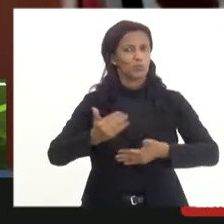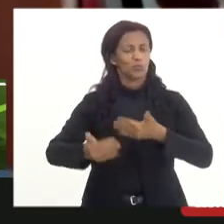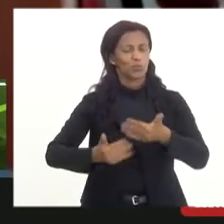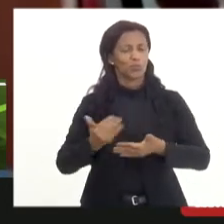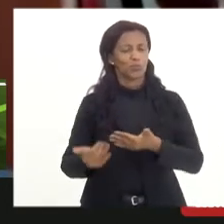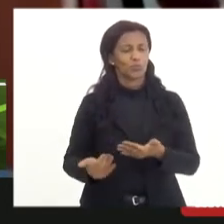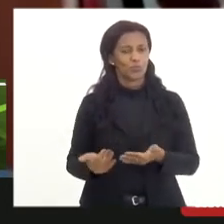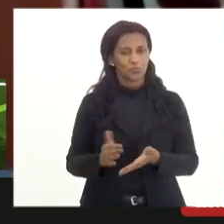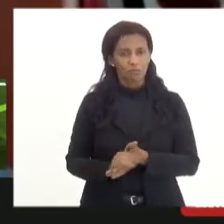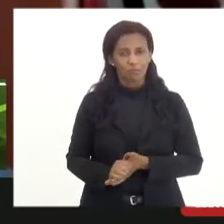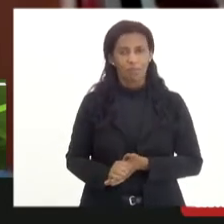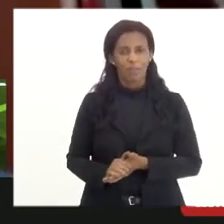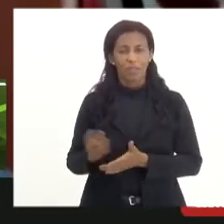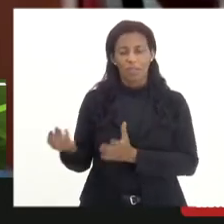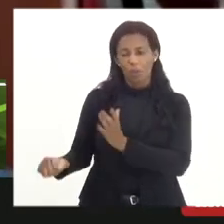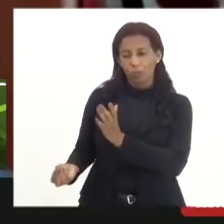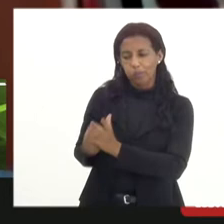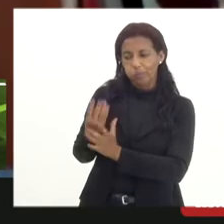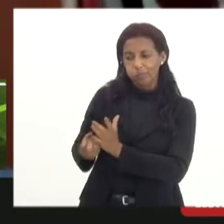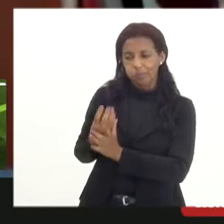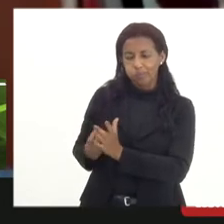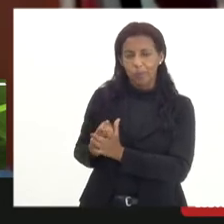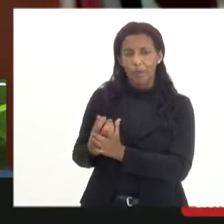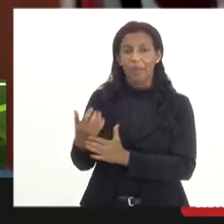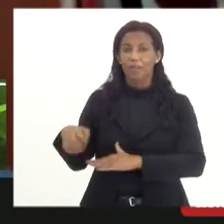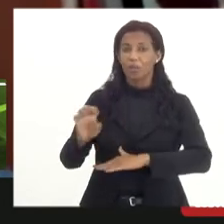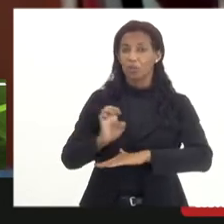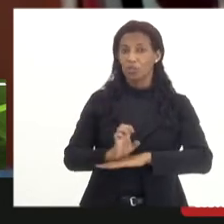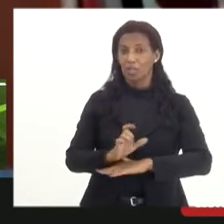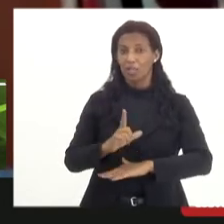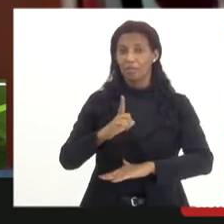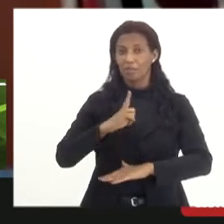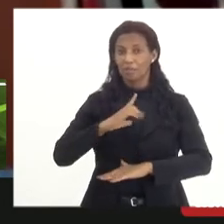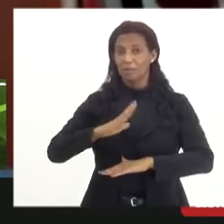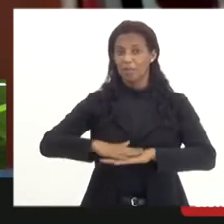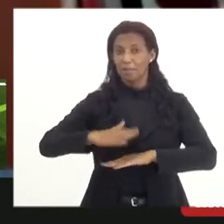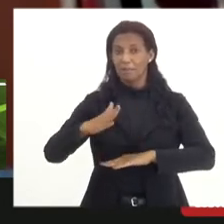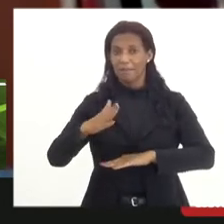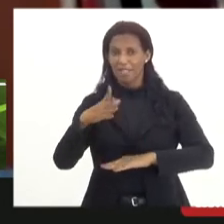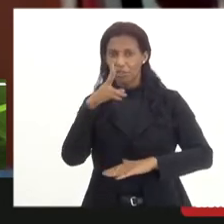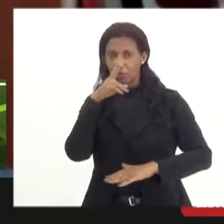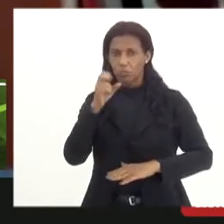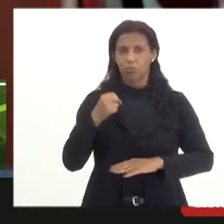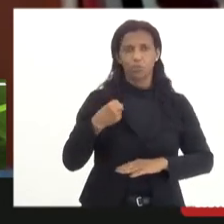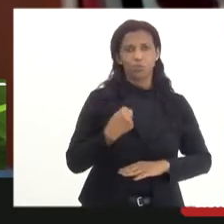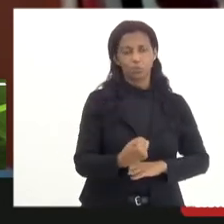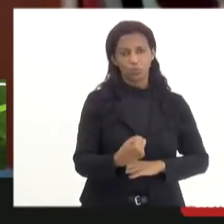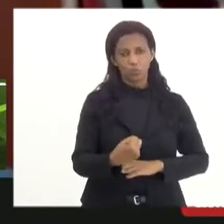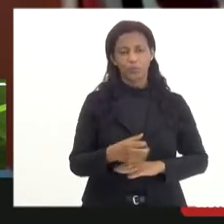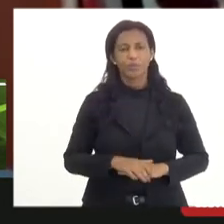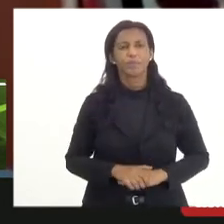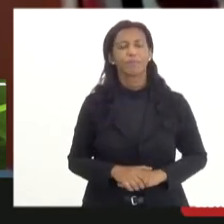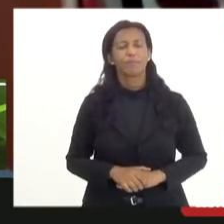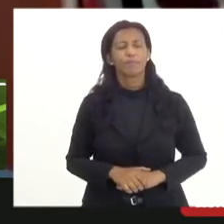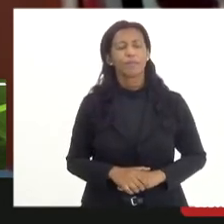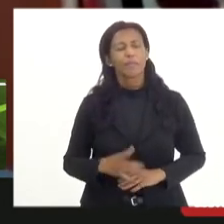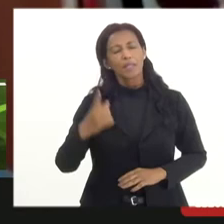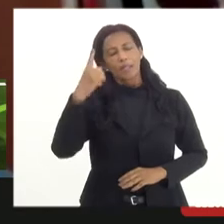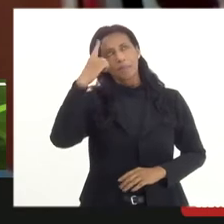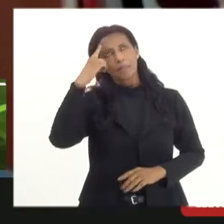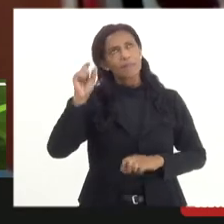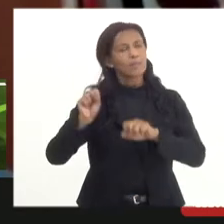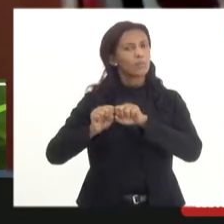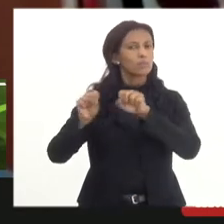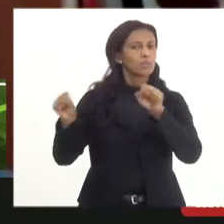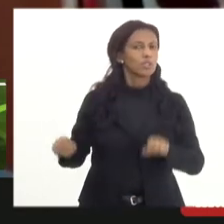complexos produtivos em que o Estado do Rio de Janeiro tem mais potencialidade, né? E aí pensado